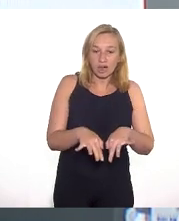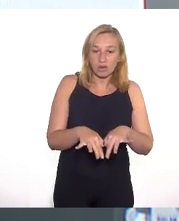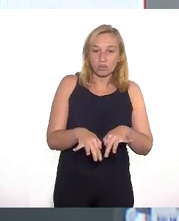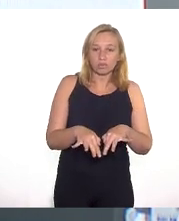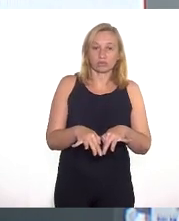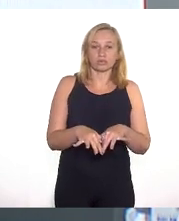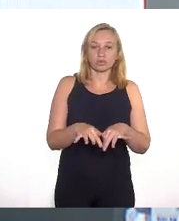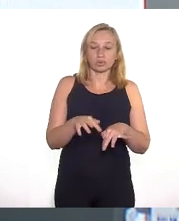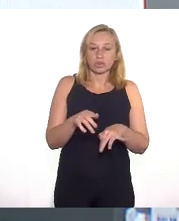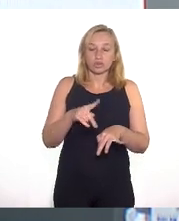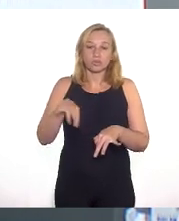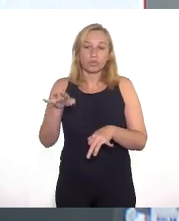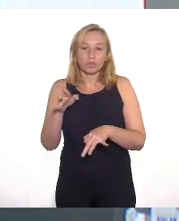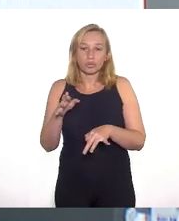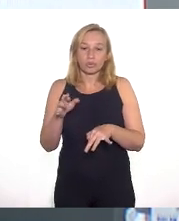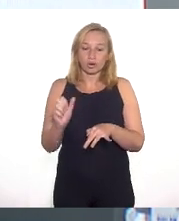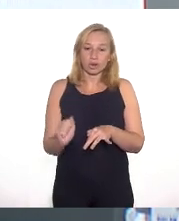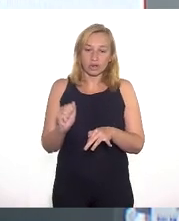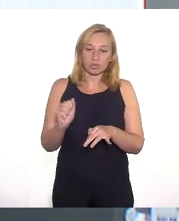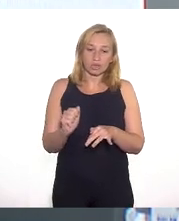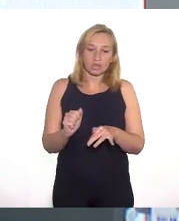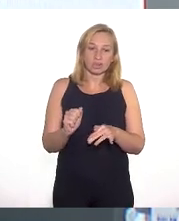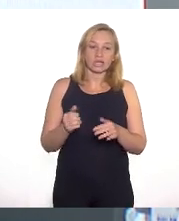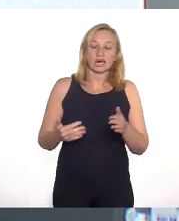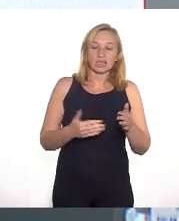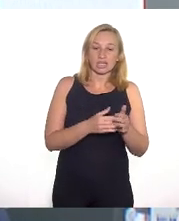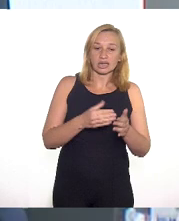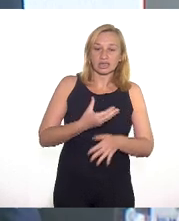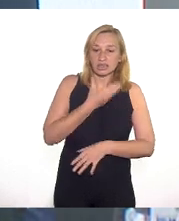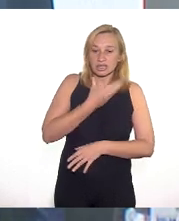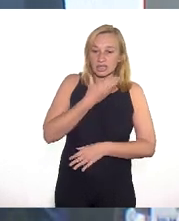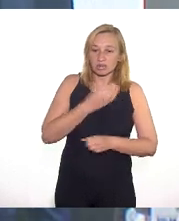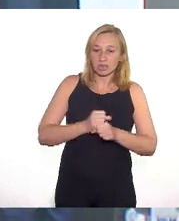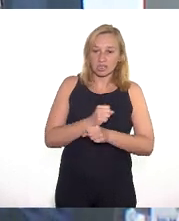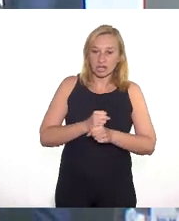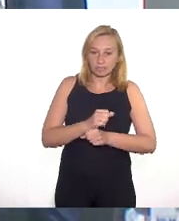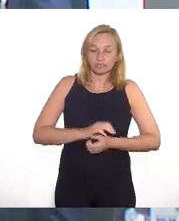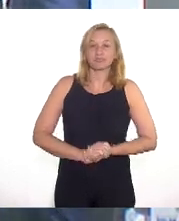programa, inicialmente previsto para dezembro desse ano.